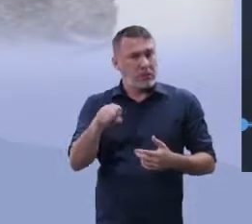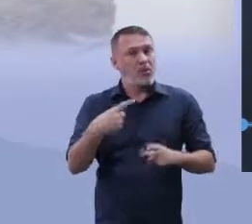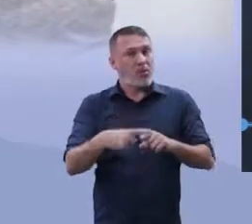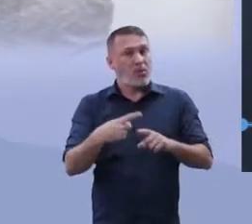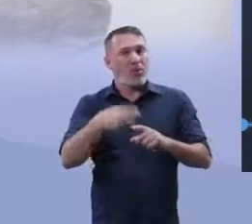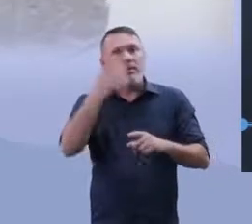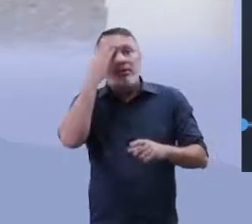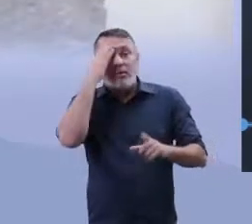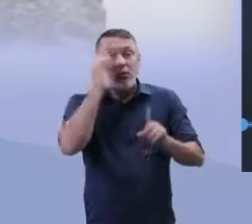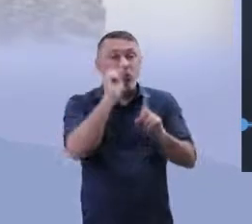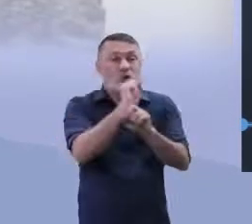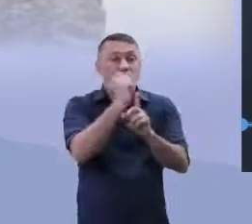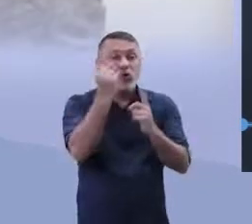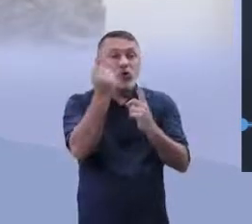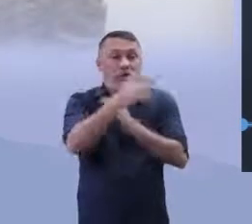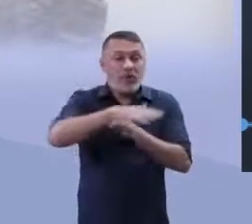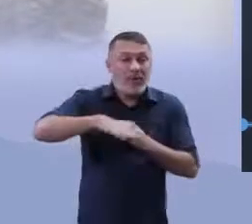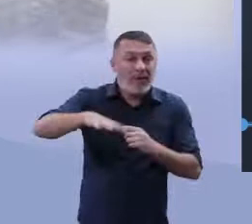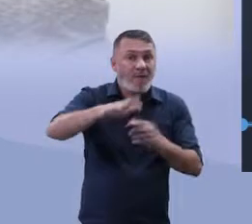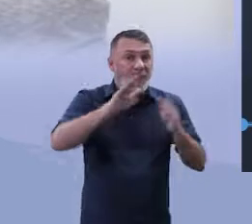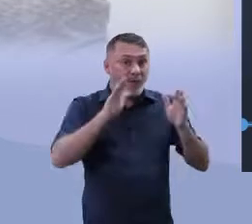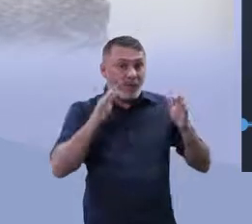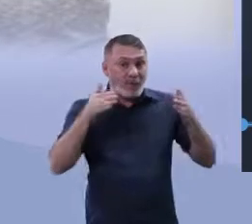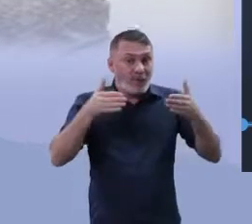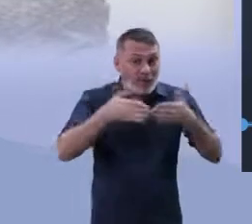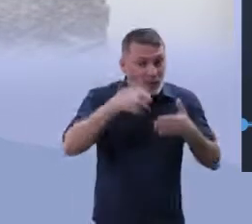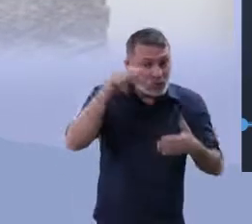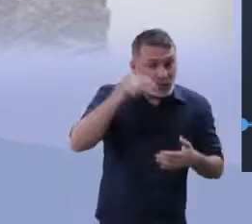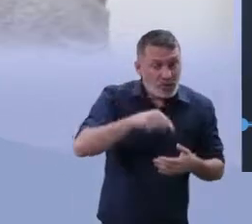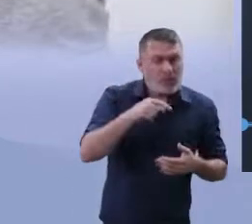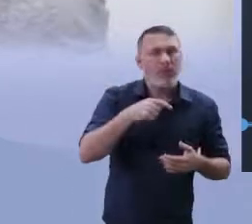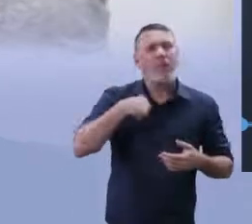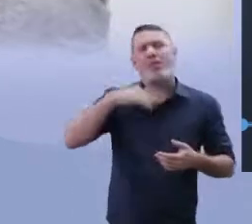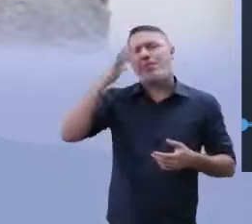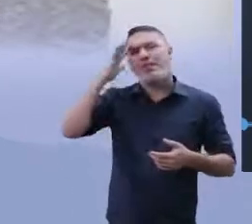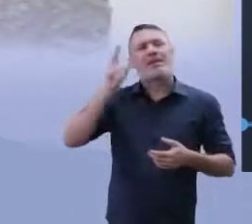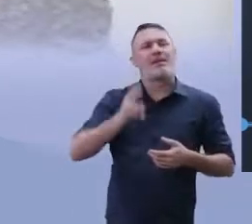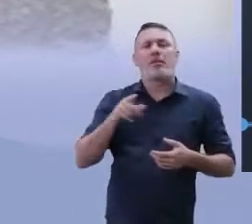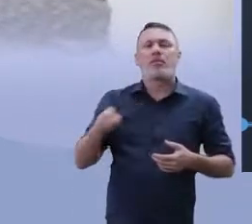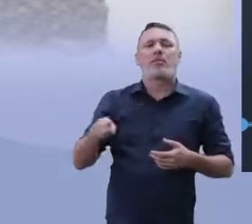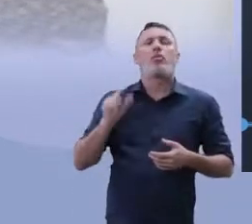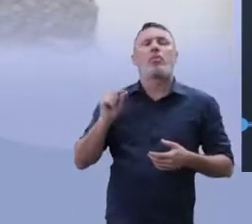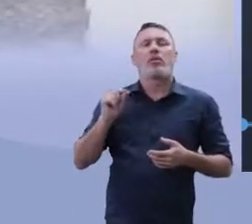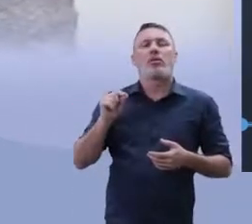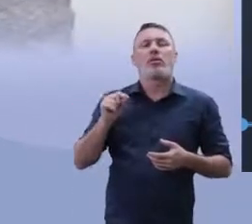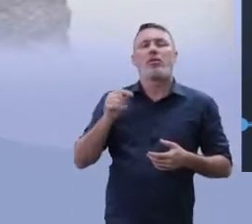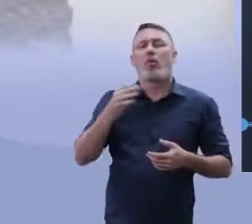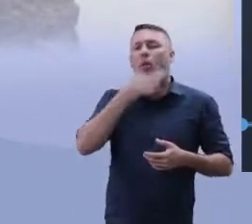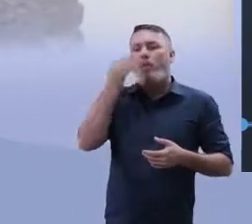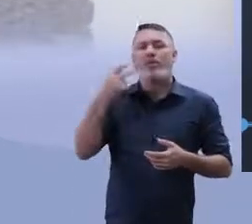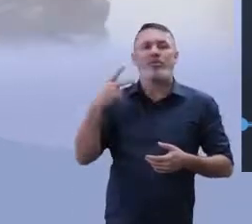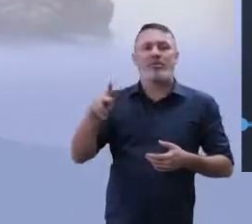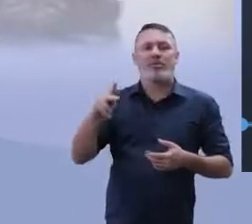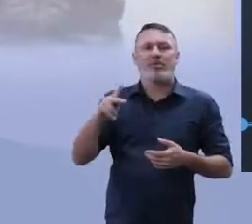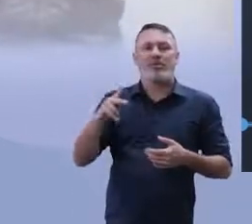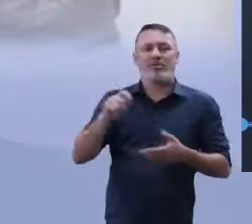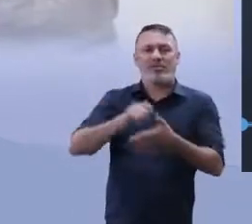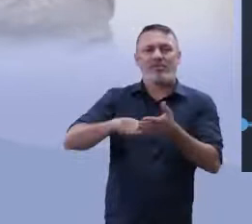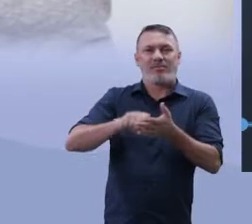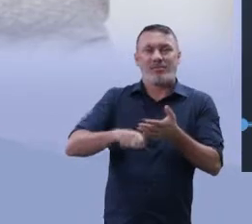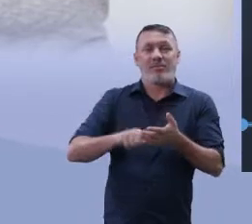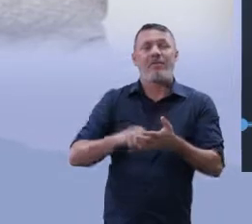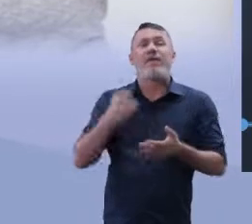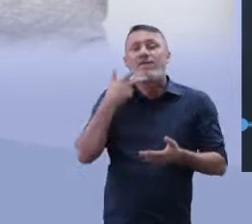sociedade, quando trabalha o aspecto, que é o nosso eixo sociedade, eu posso pensar sempre nessa ideia de Bauman. Porque